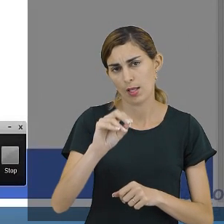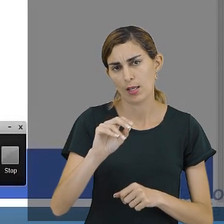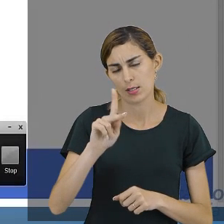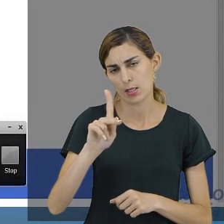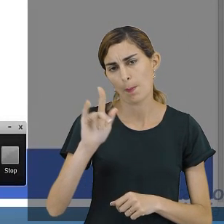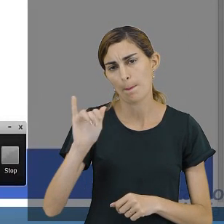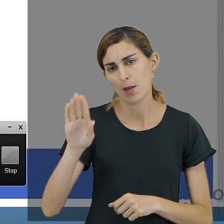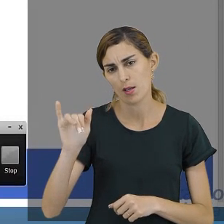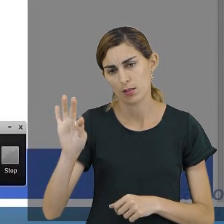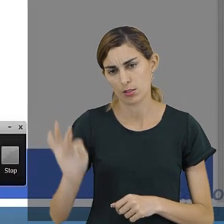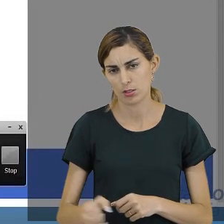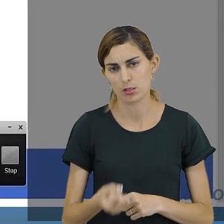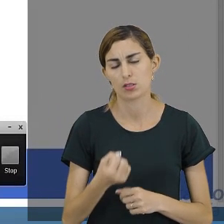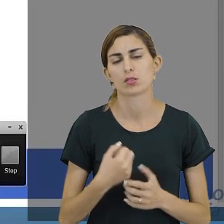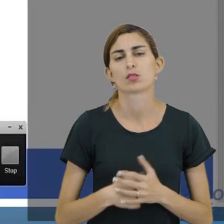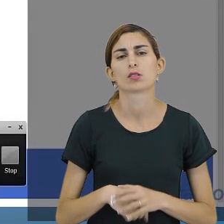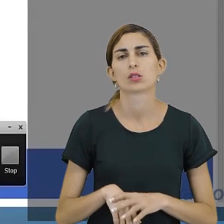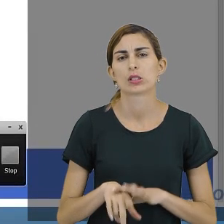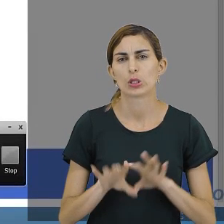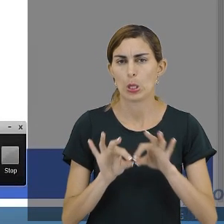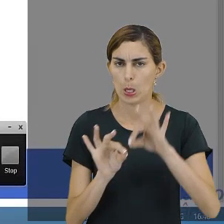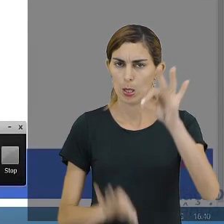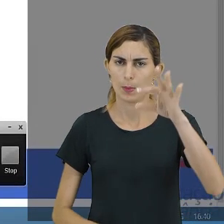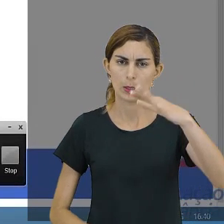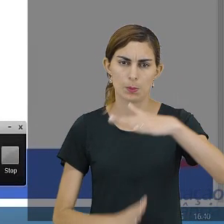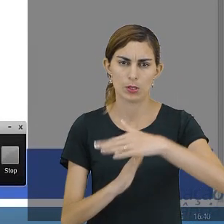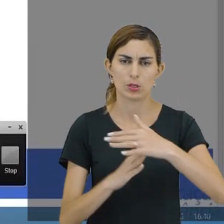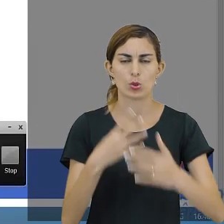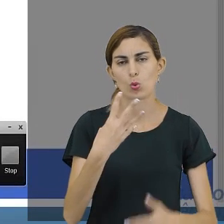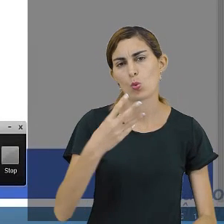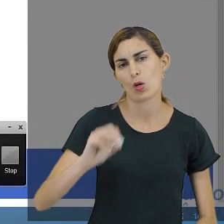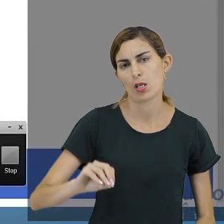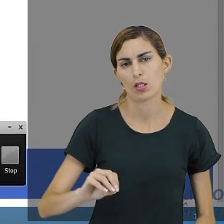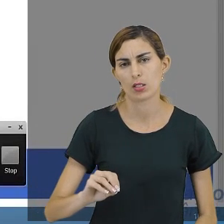assim está bem distante do limite máximo